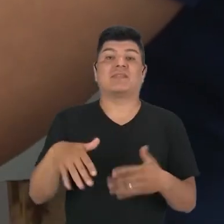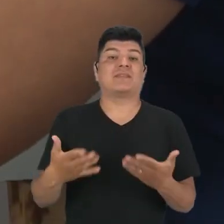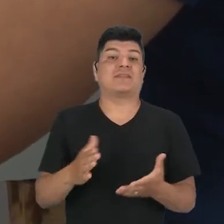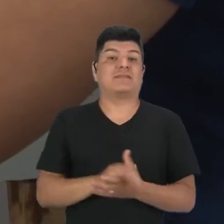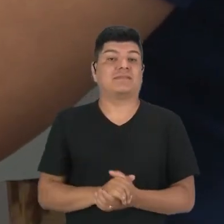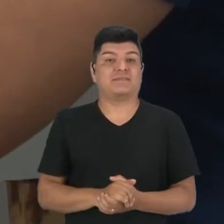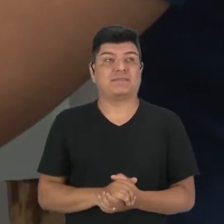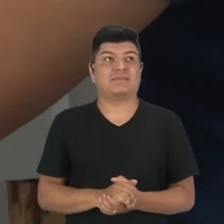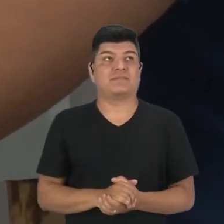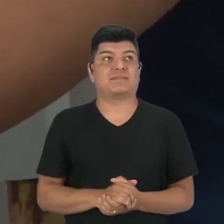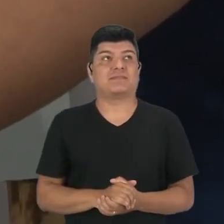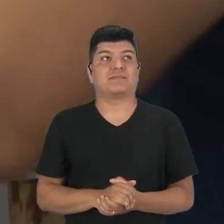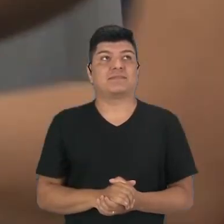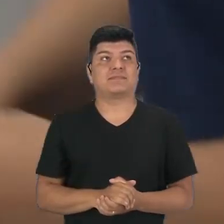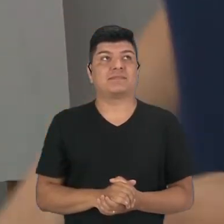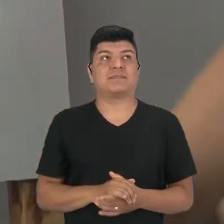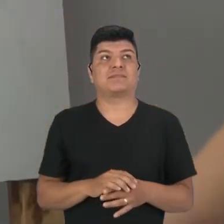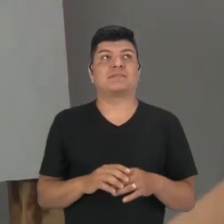como